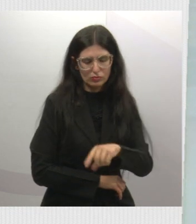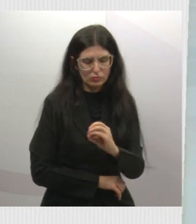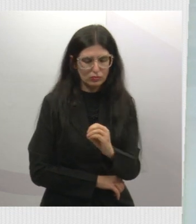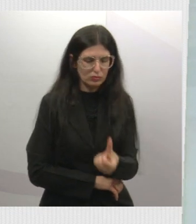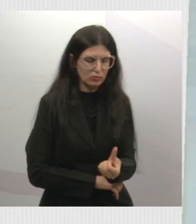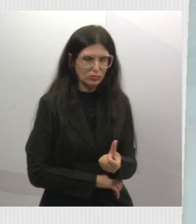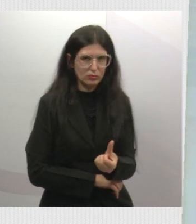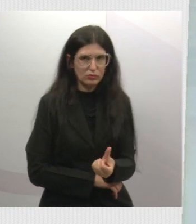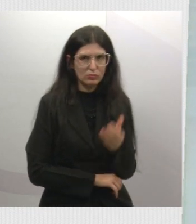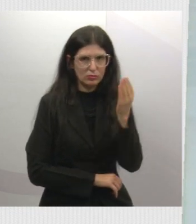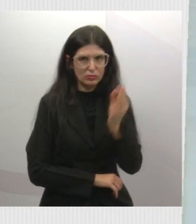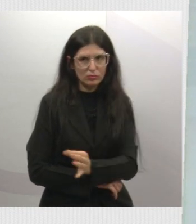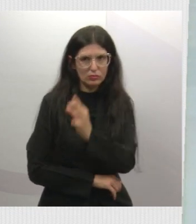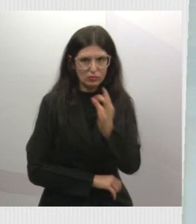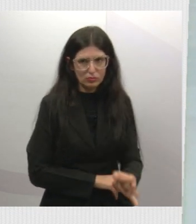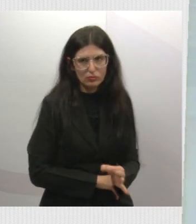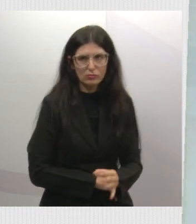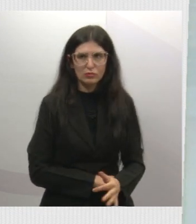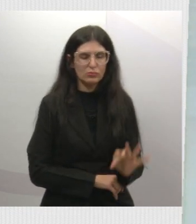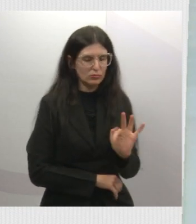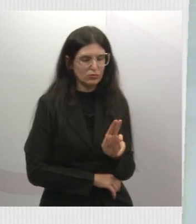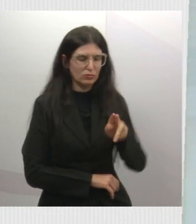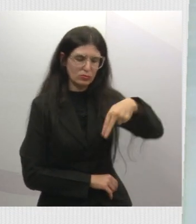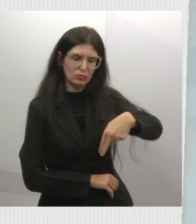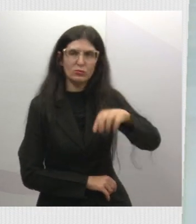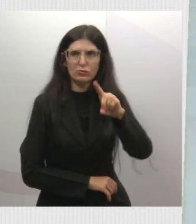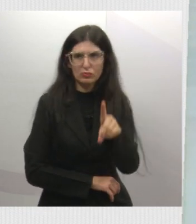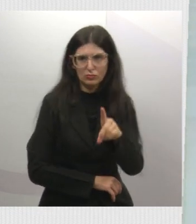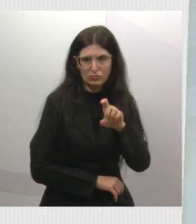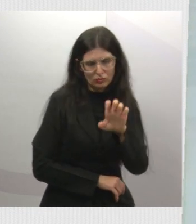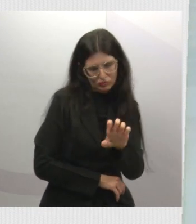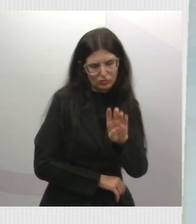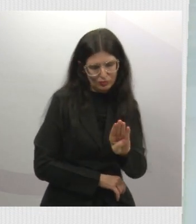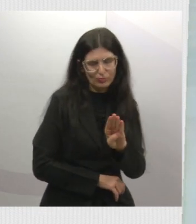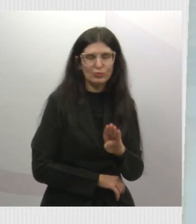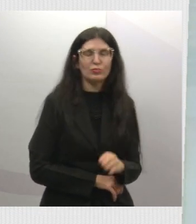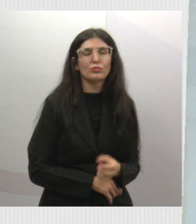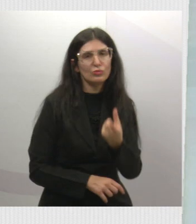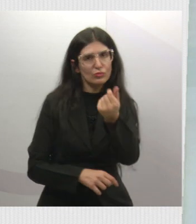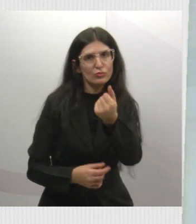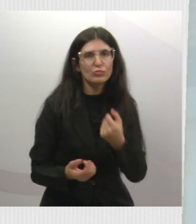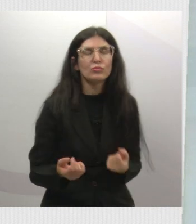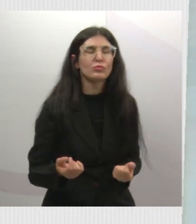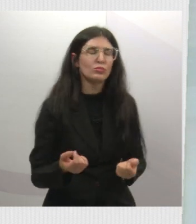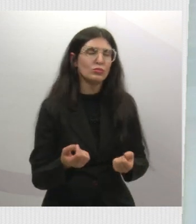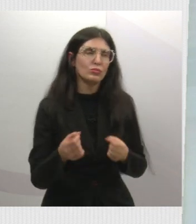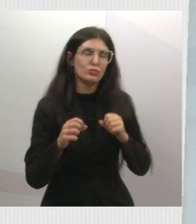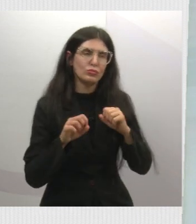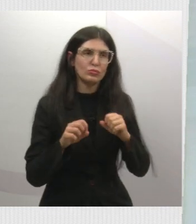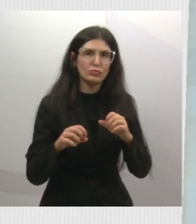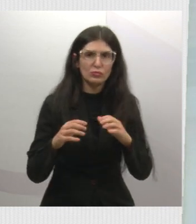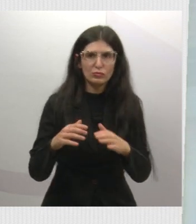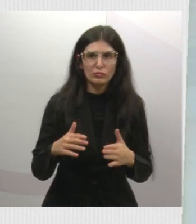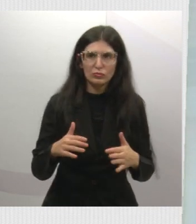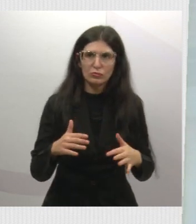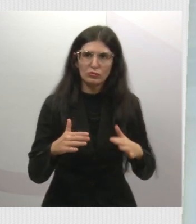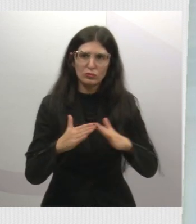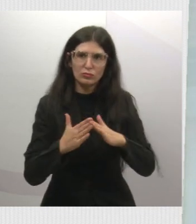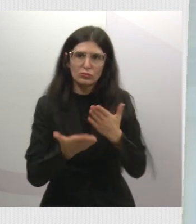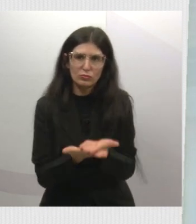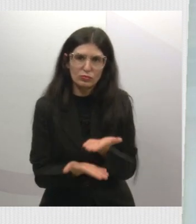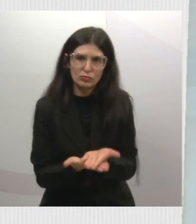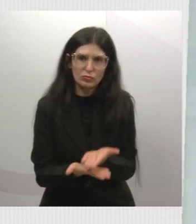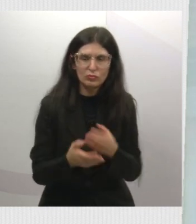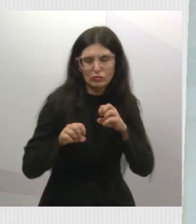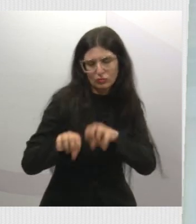38,06. O Fundeb, vocês podem perceber que houve uma arrecadação um pouco maior do que possivelmente foi esperado